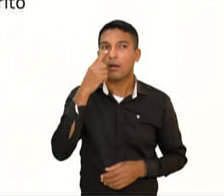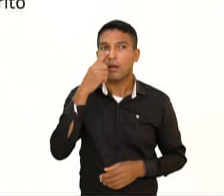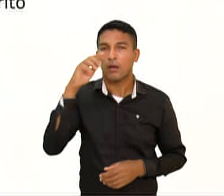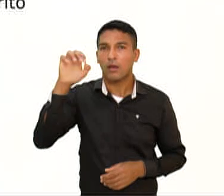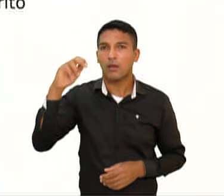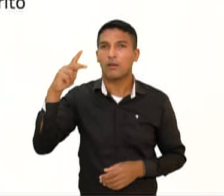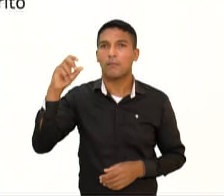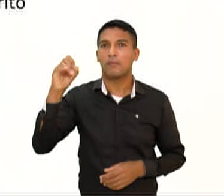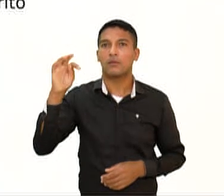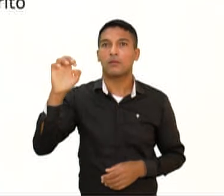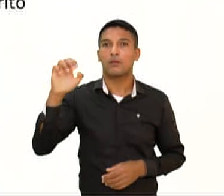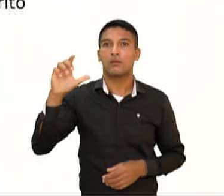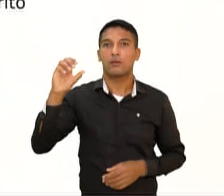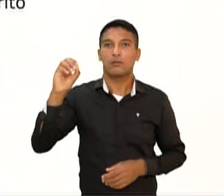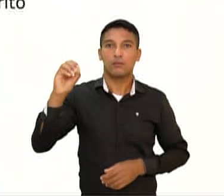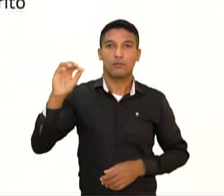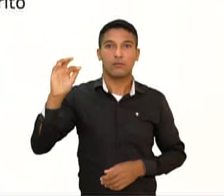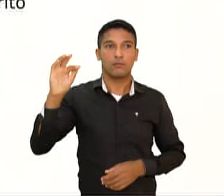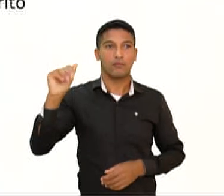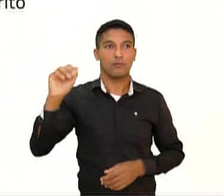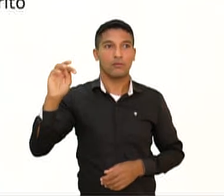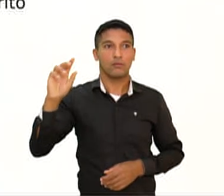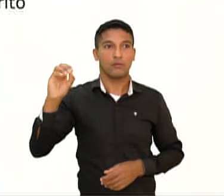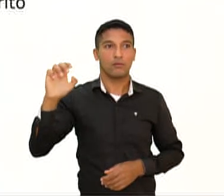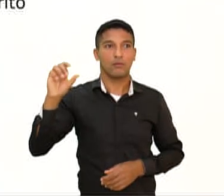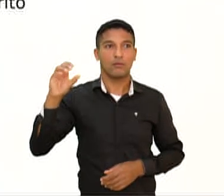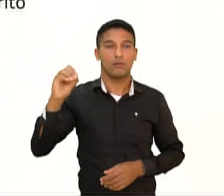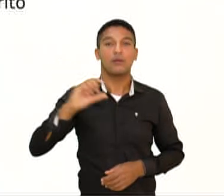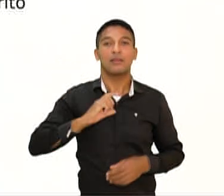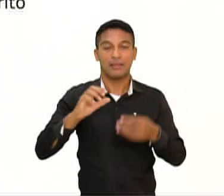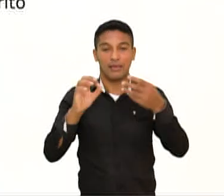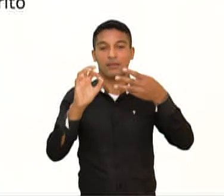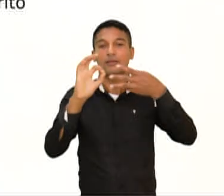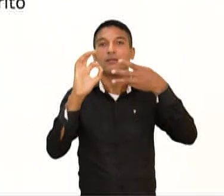epitélio olfatório, eu vou ter as células que vão ser